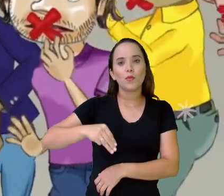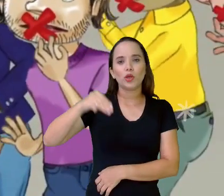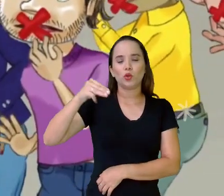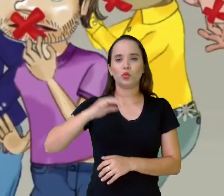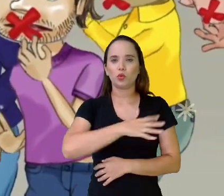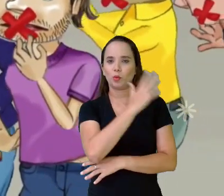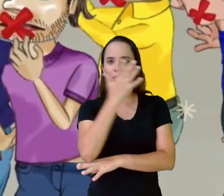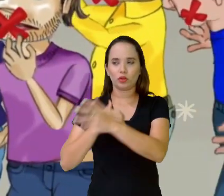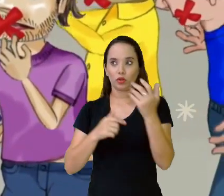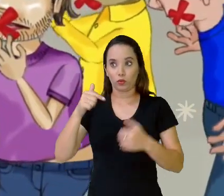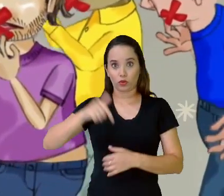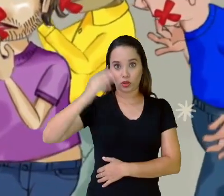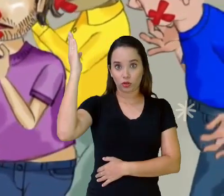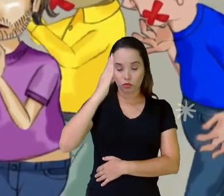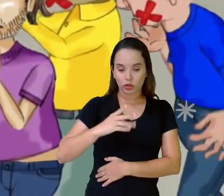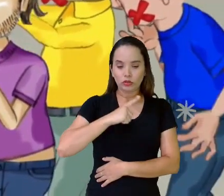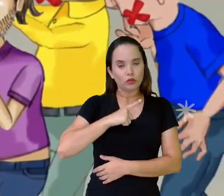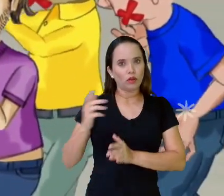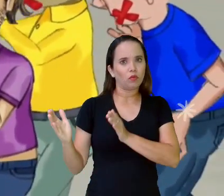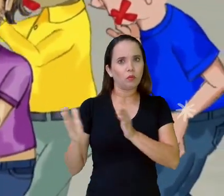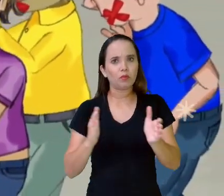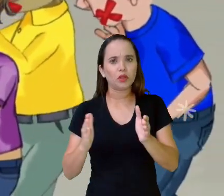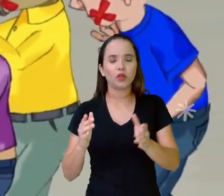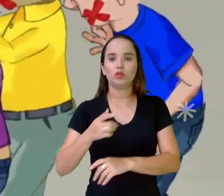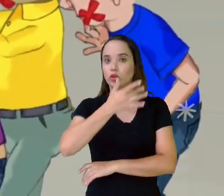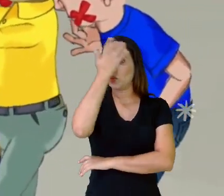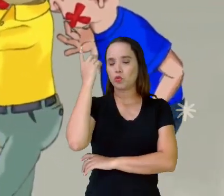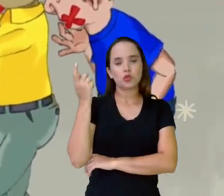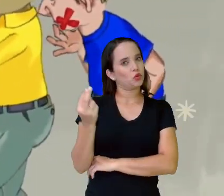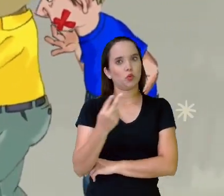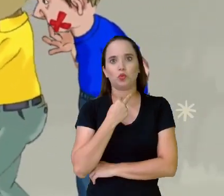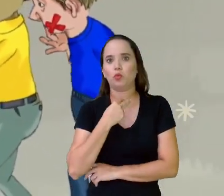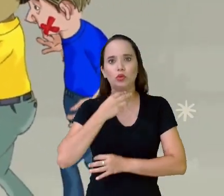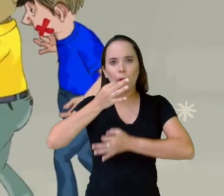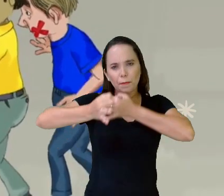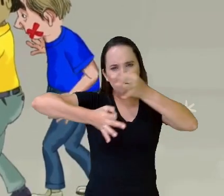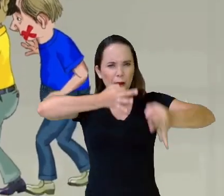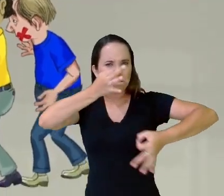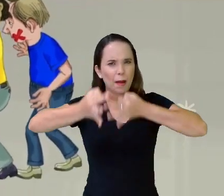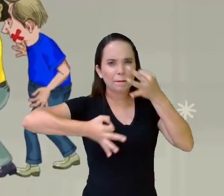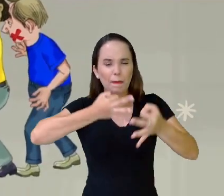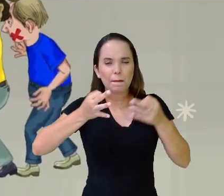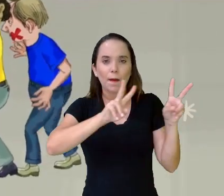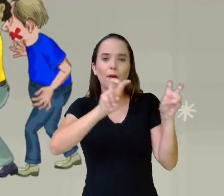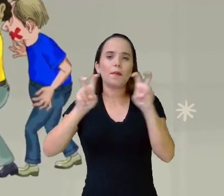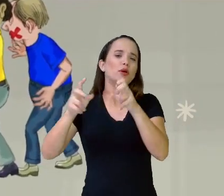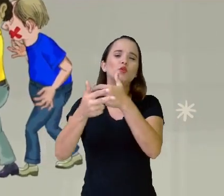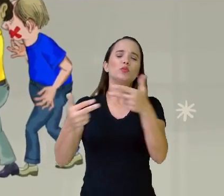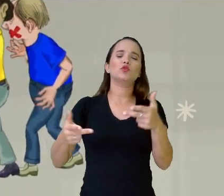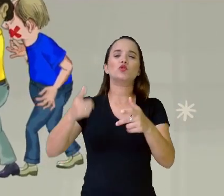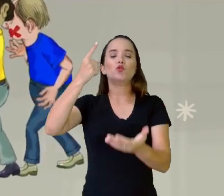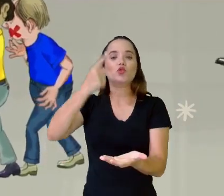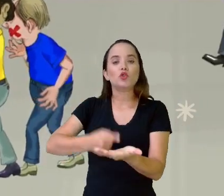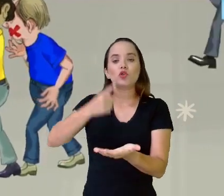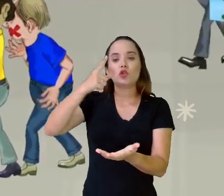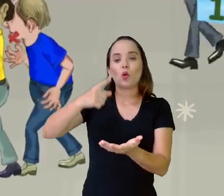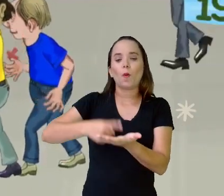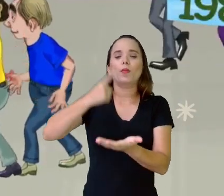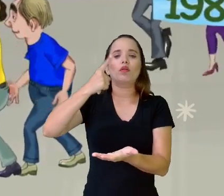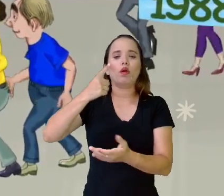Brasil, houve uma época em que as pessoas não podiam expressar suas opiniões nas questões decididas pelos governos.